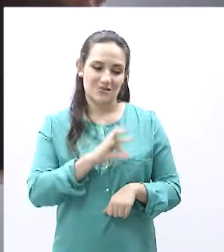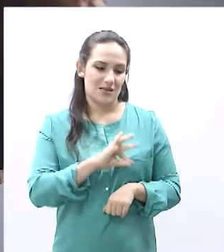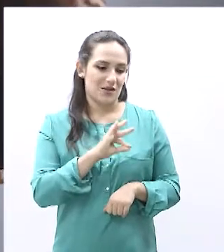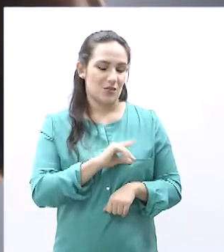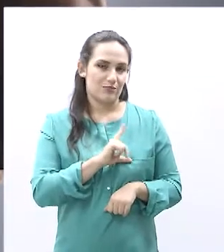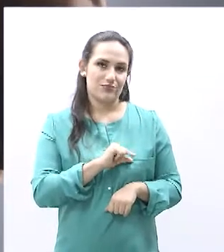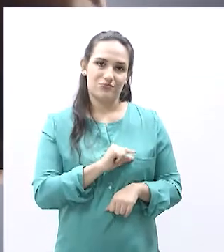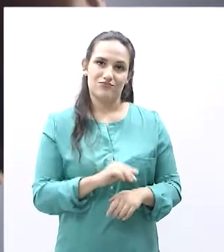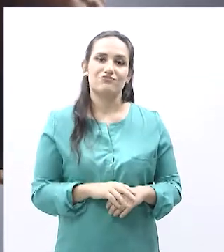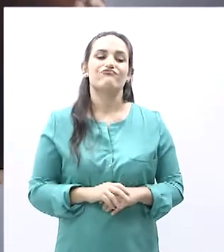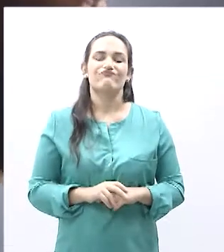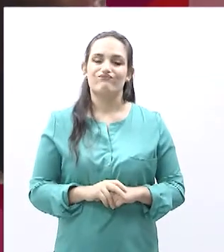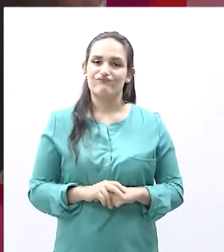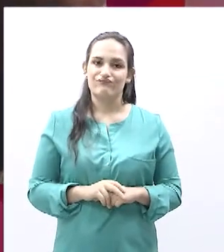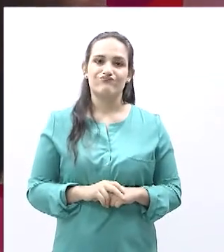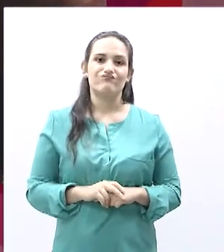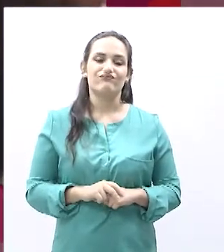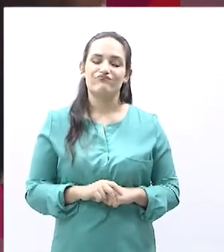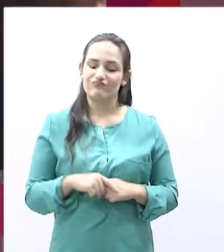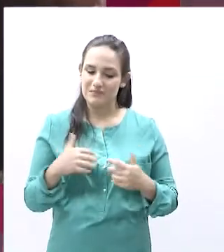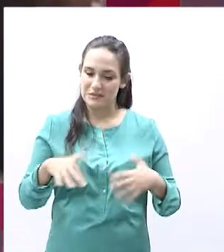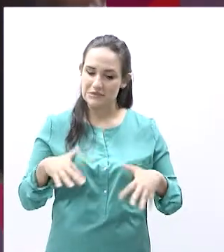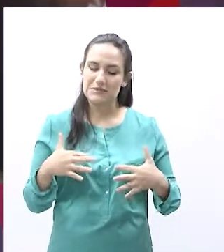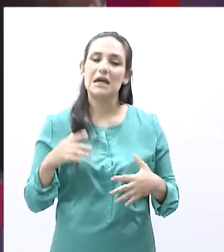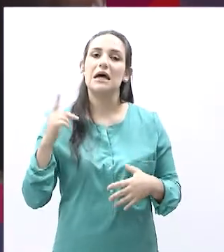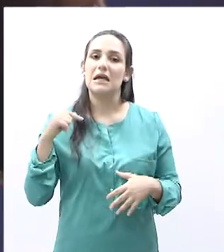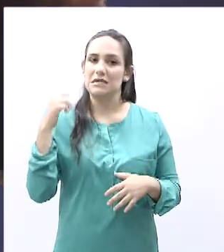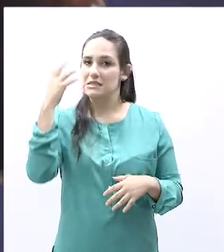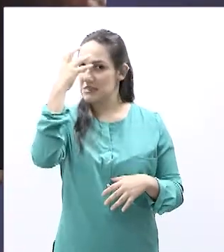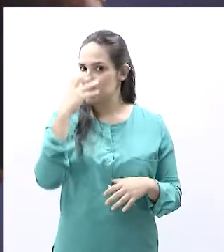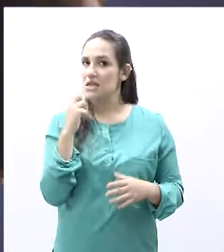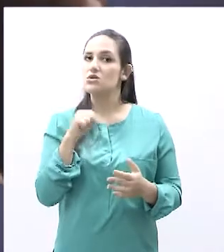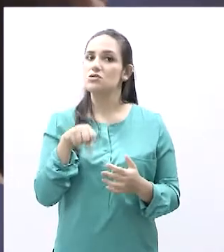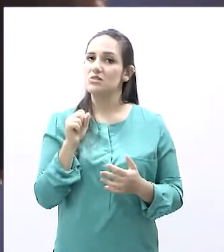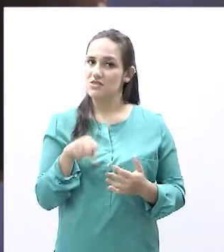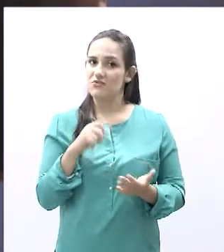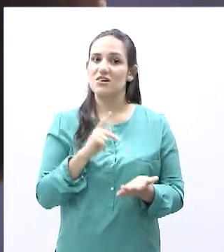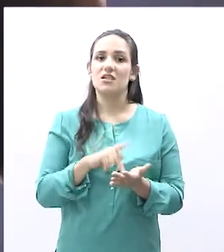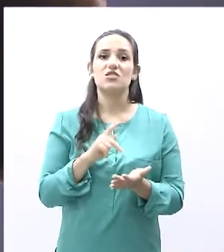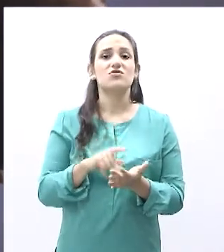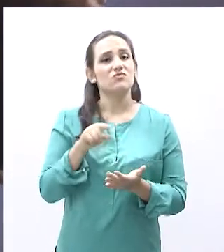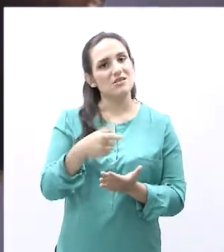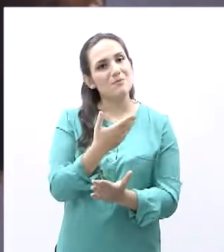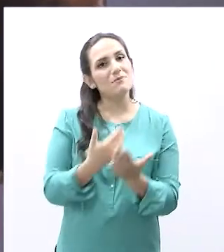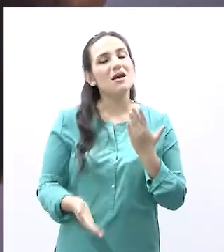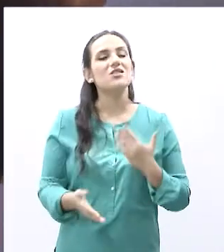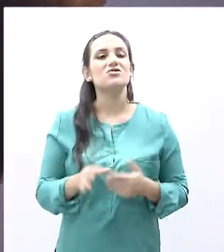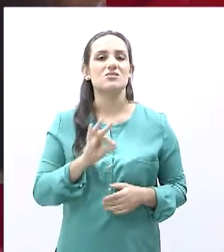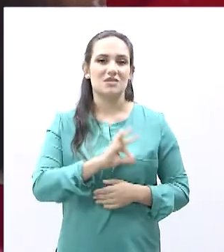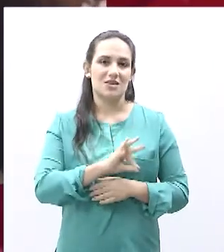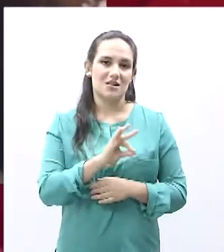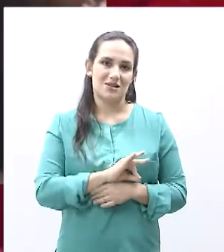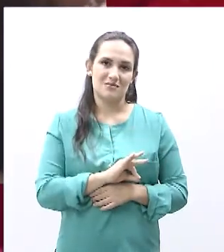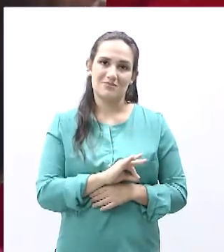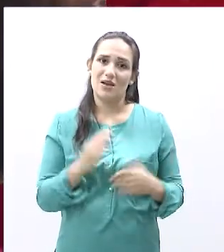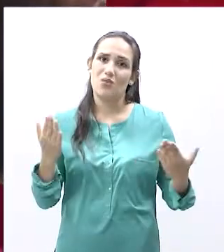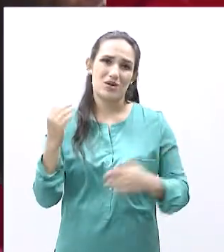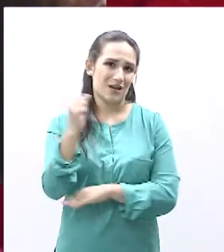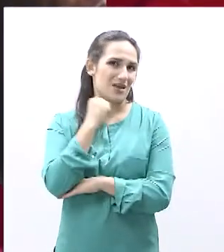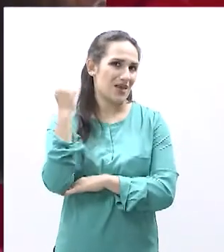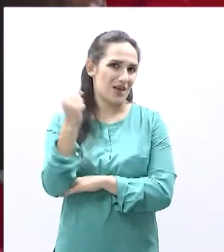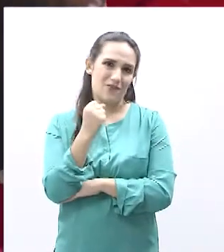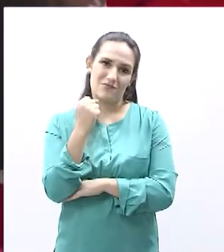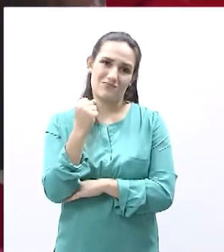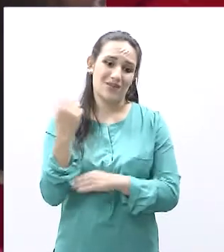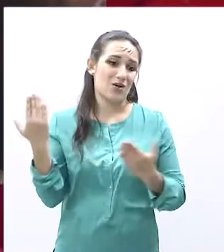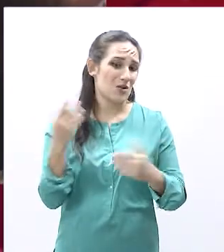menor. Então, é muito significativo isso, como você falou, especialmente no momento em que a gente